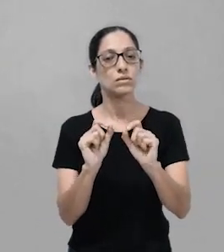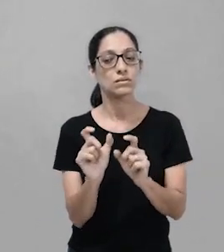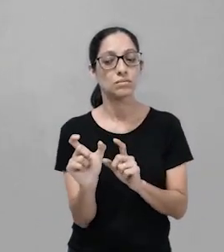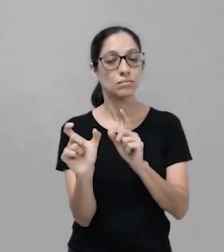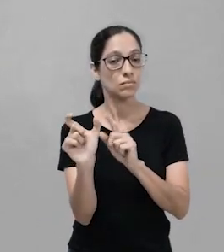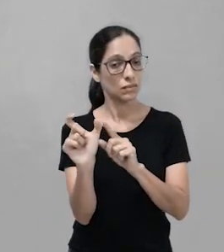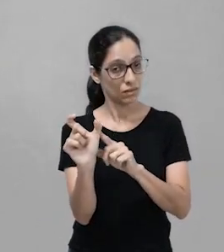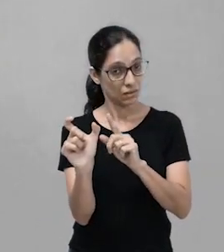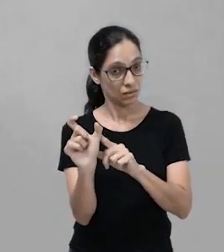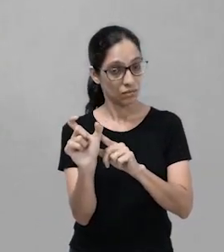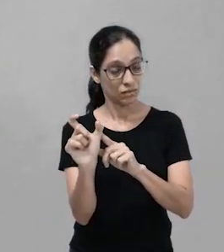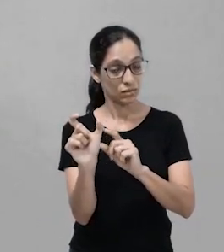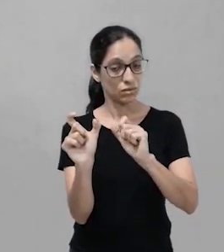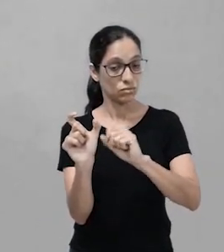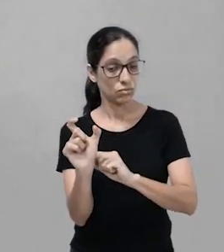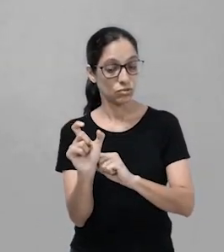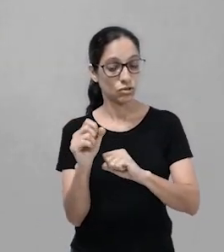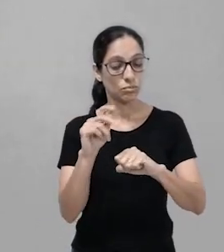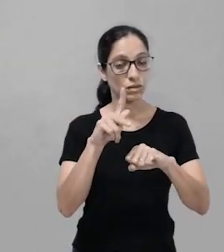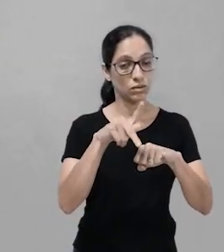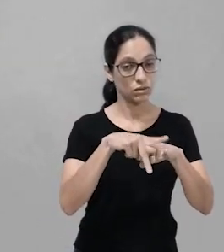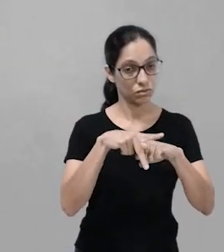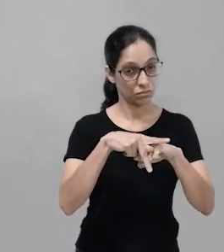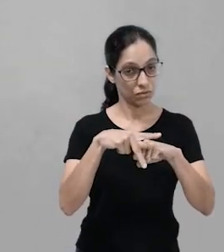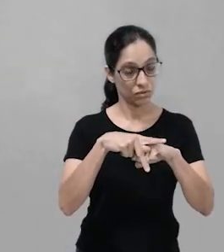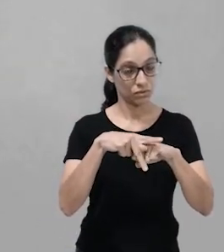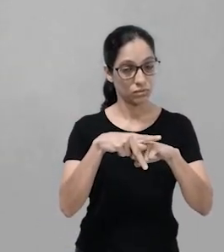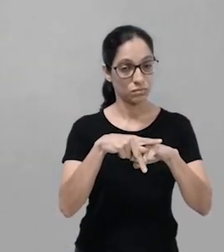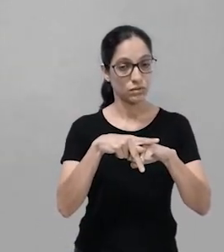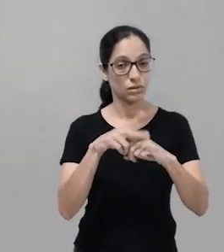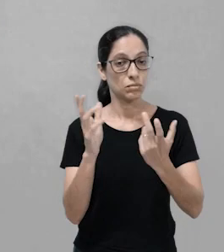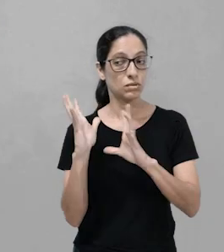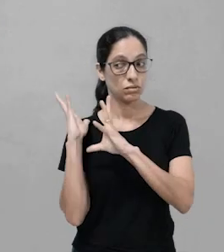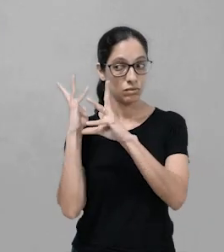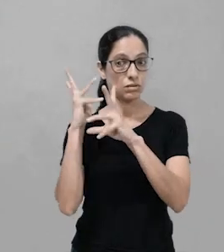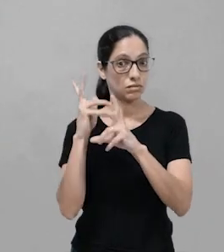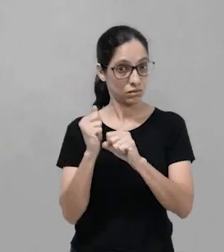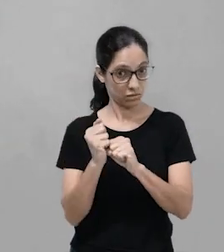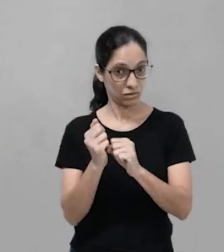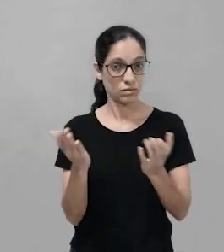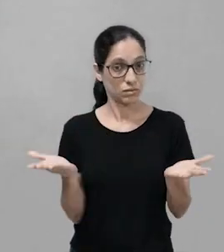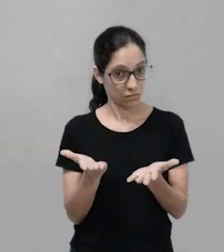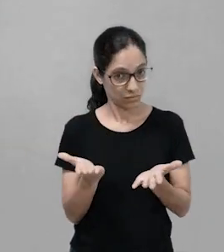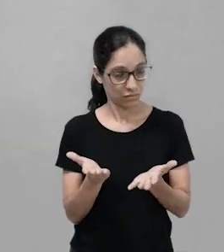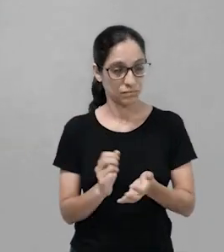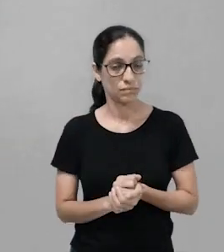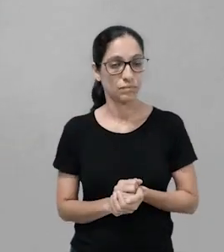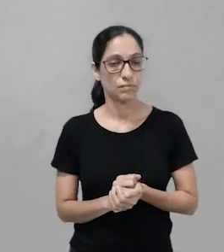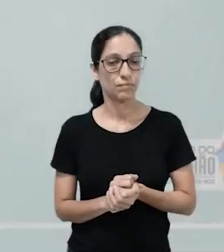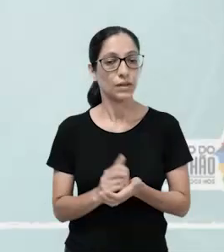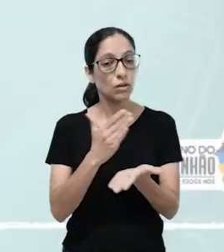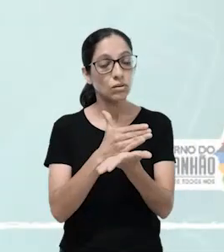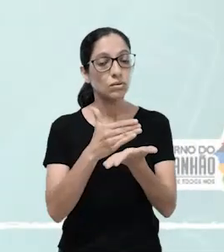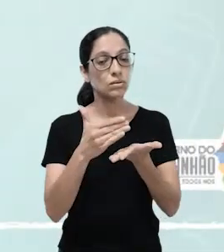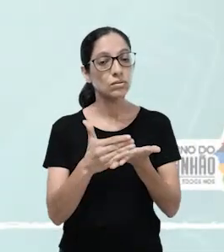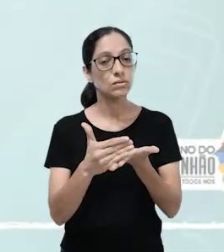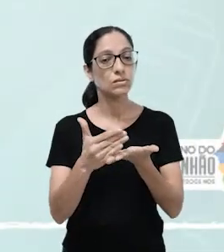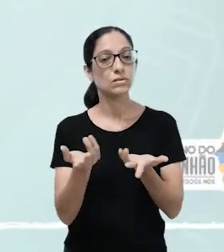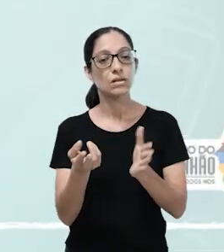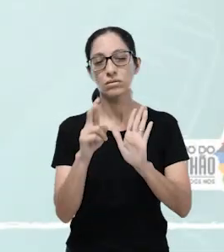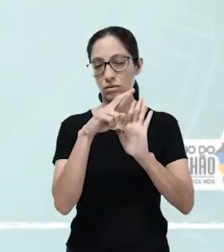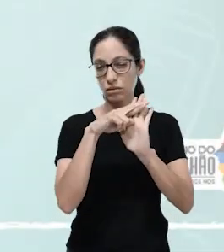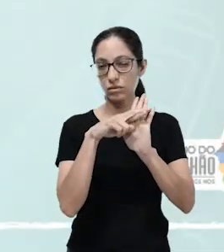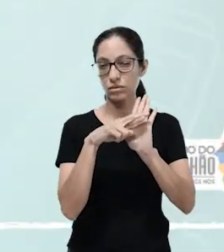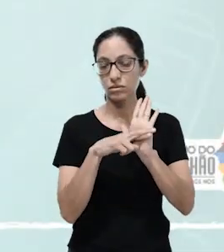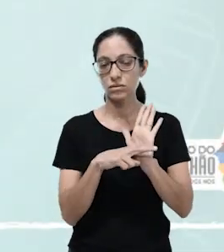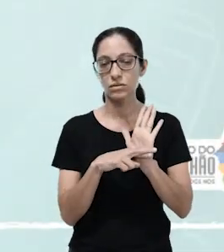derivadas a partir dos pronomes indefinidos. Por isso, a gente vai revisar eles, tá bom? Não se preocupem. Então, nós vamos começar o nosso roteiro